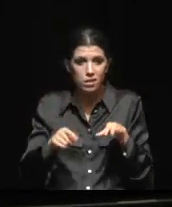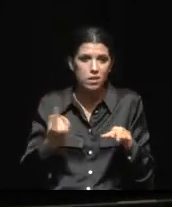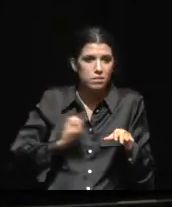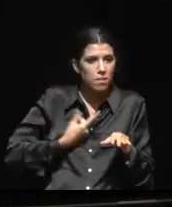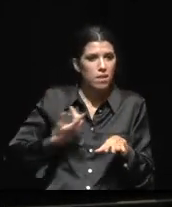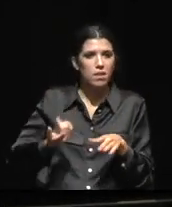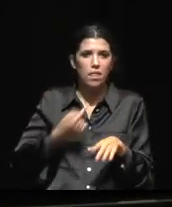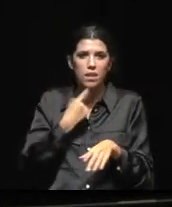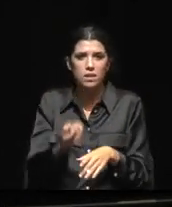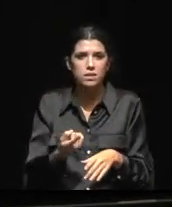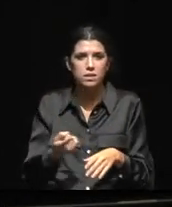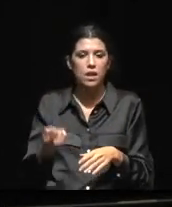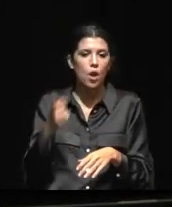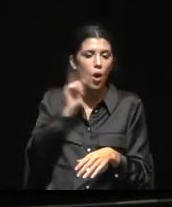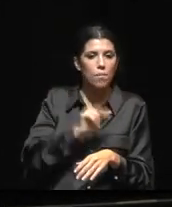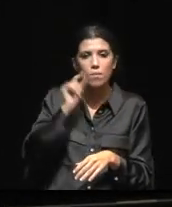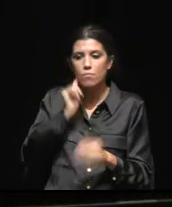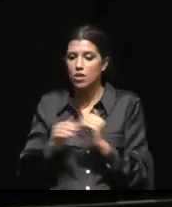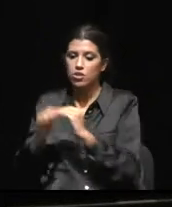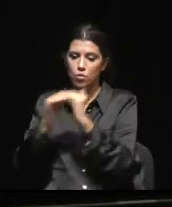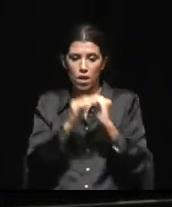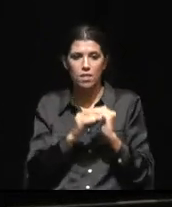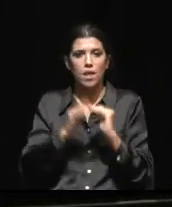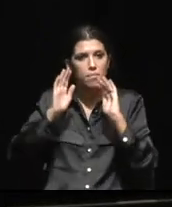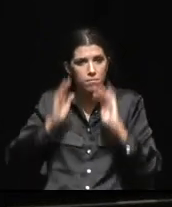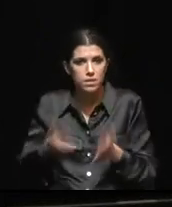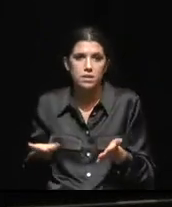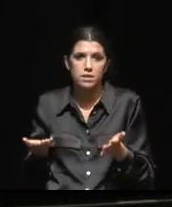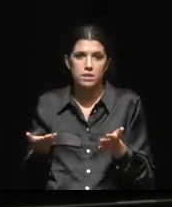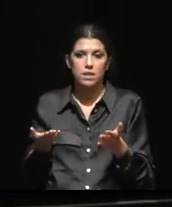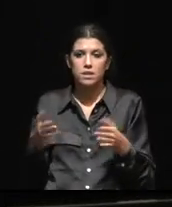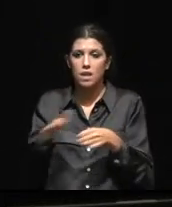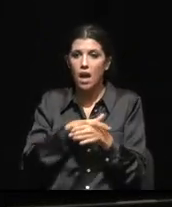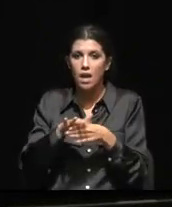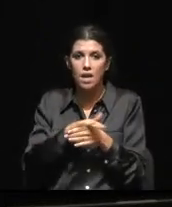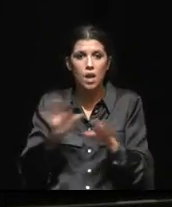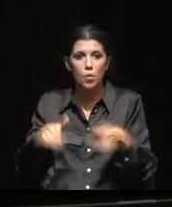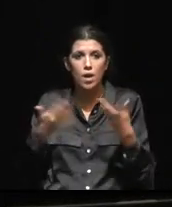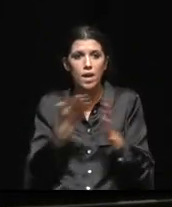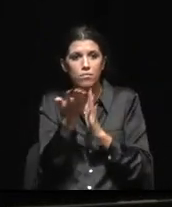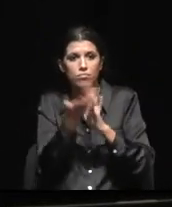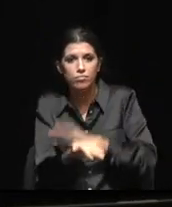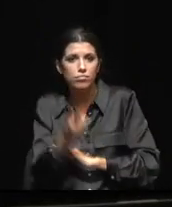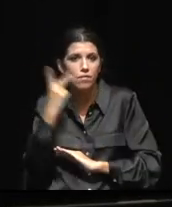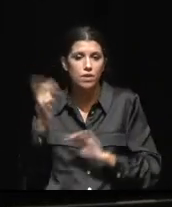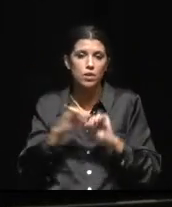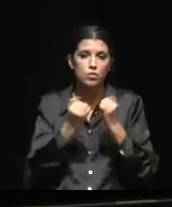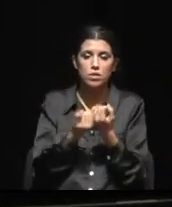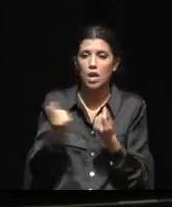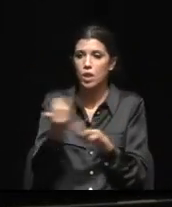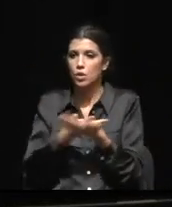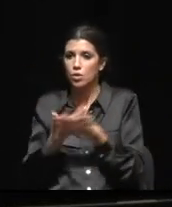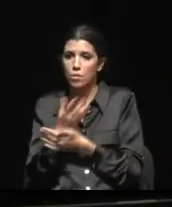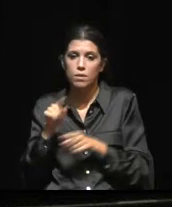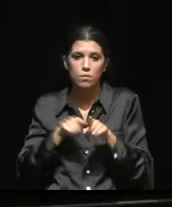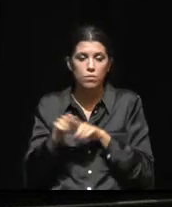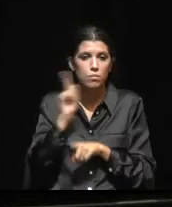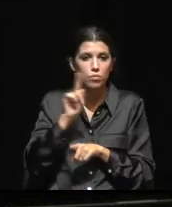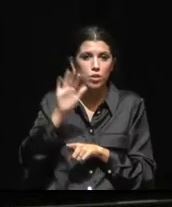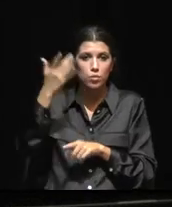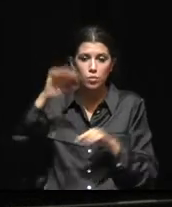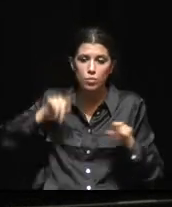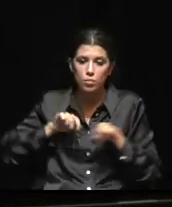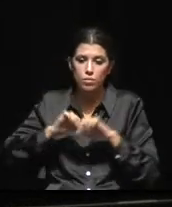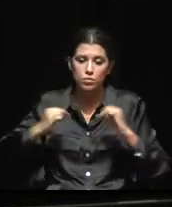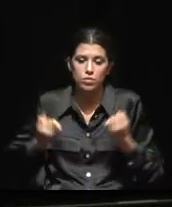deixar de reforçar que garantir a igualdade entre homens e mulheres em todas as Vertentes da vida social económica e política é não só essencial para uma